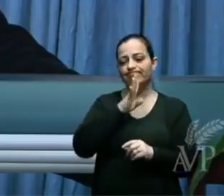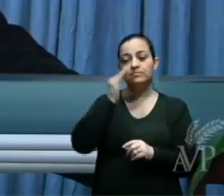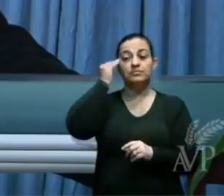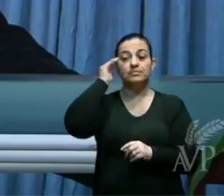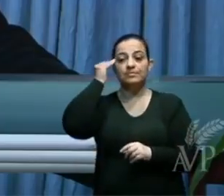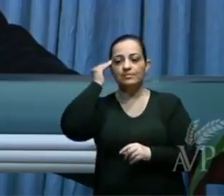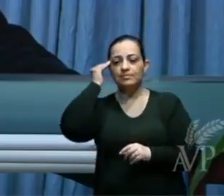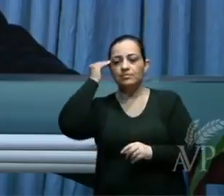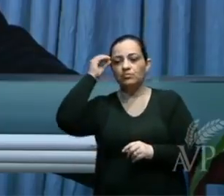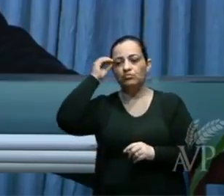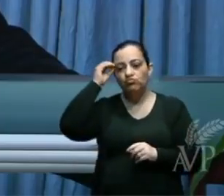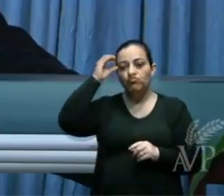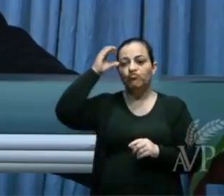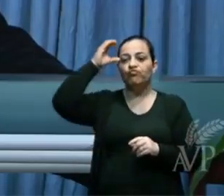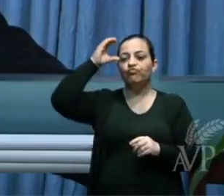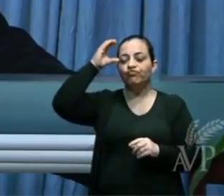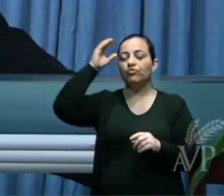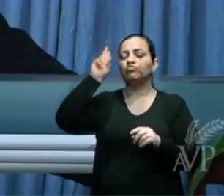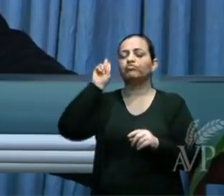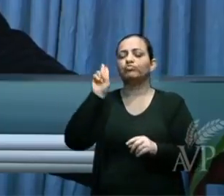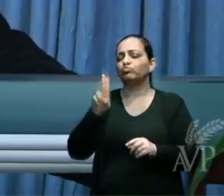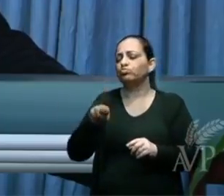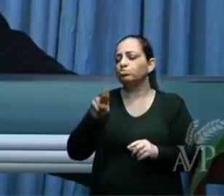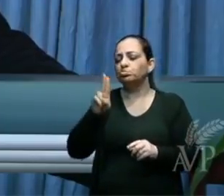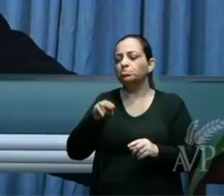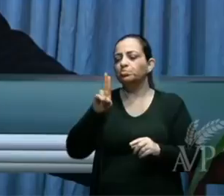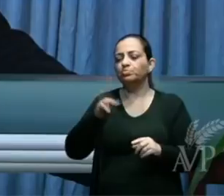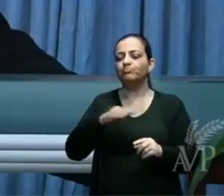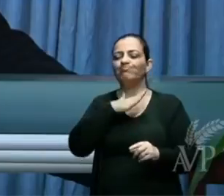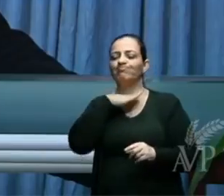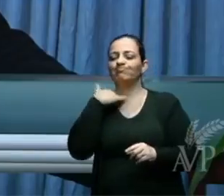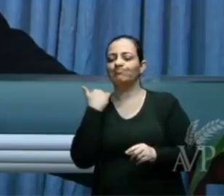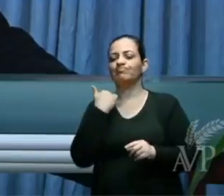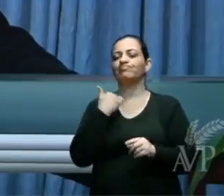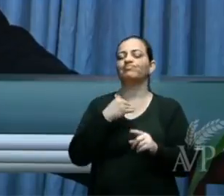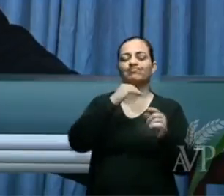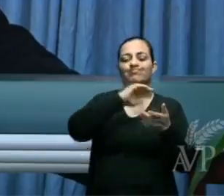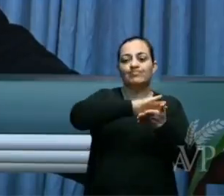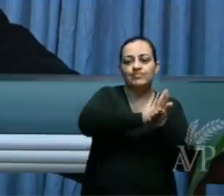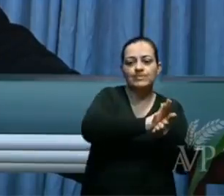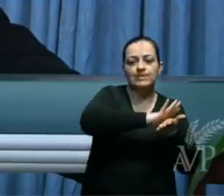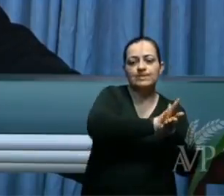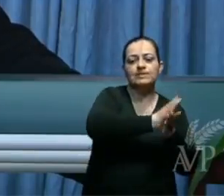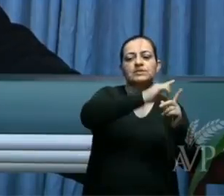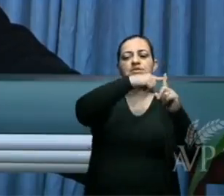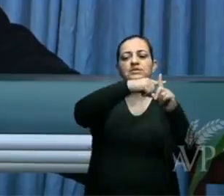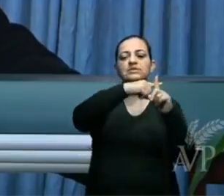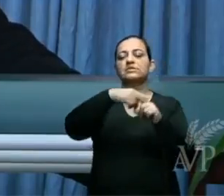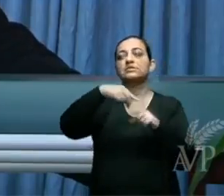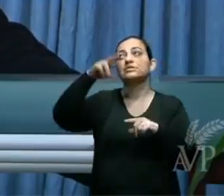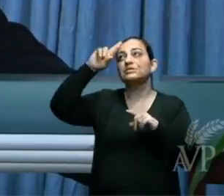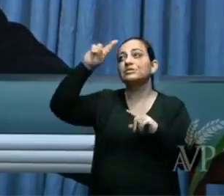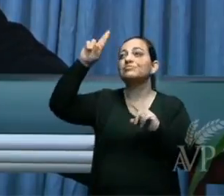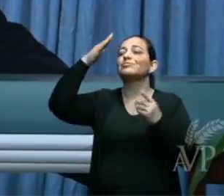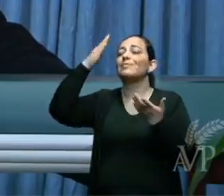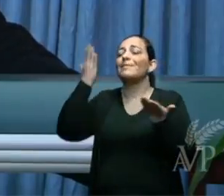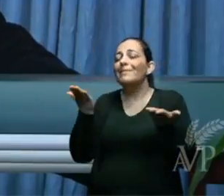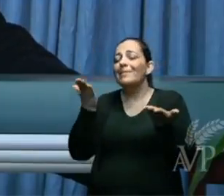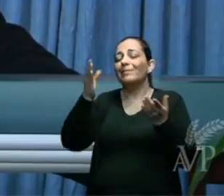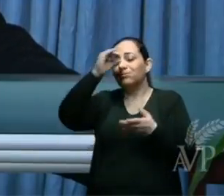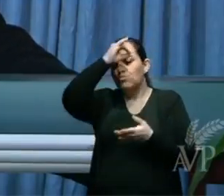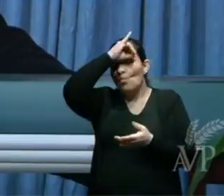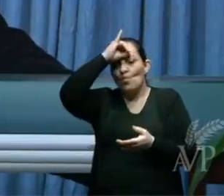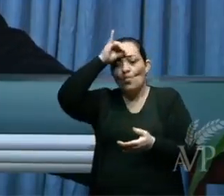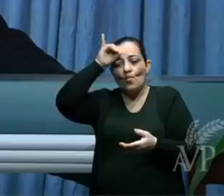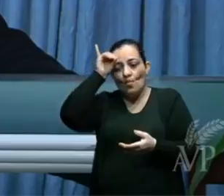quem era jesus nunca teria crucificado o senhor da glória mas a ignorância leva o